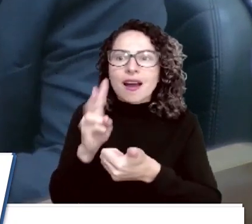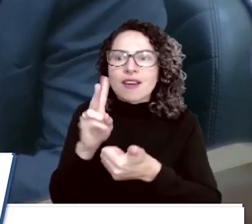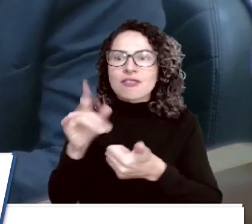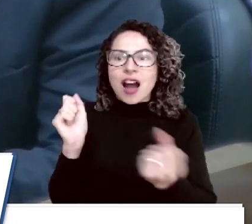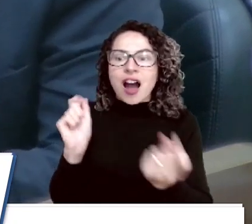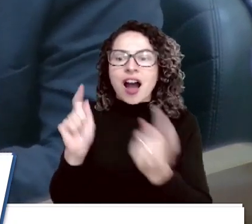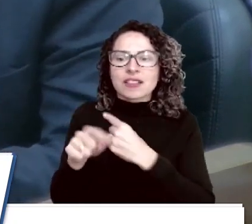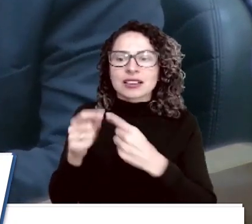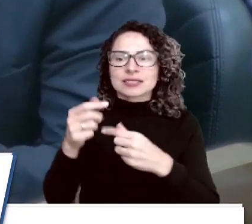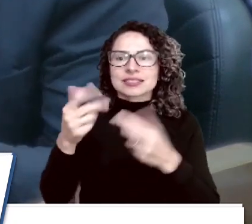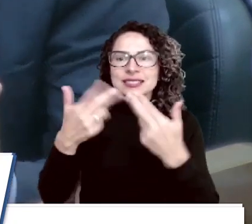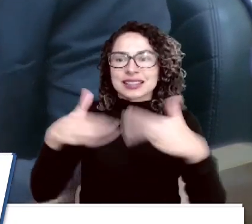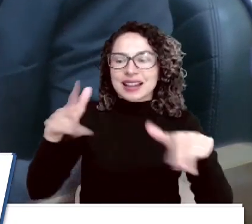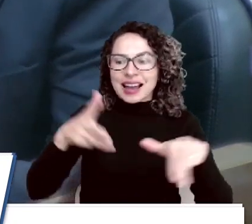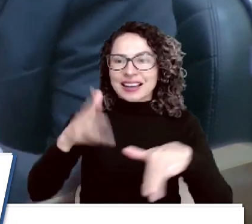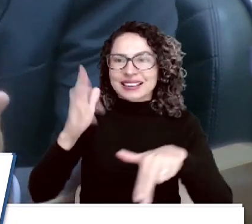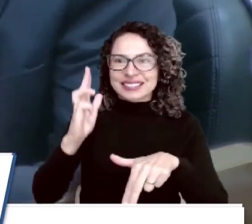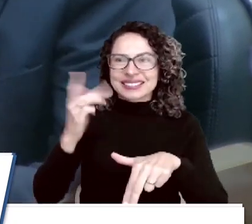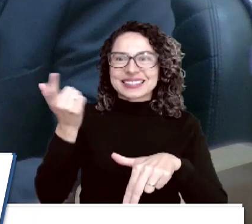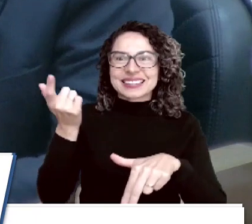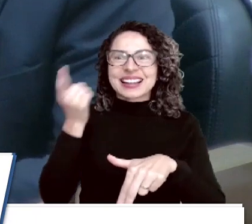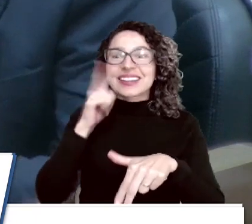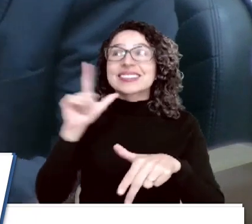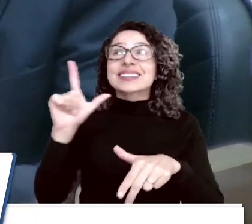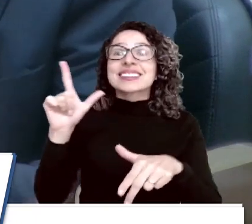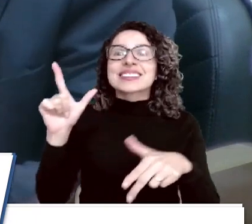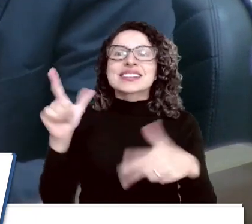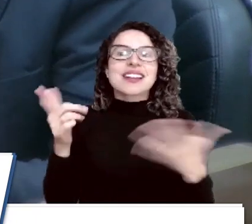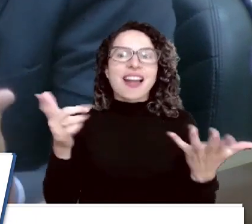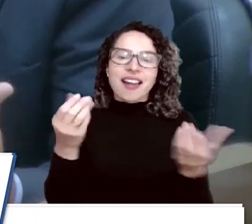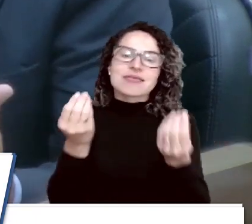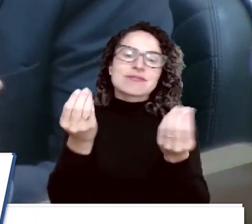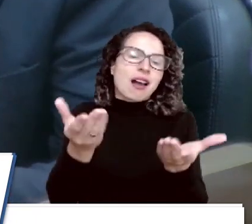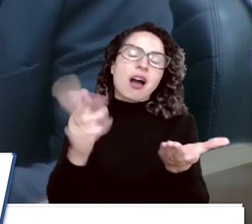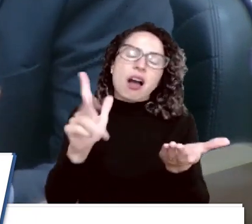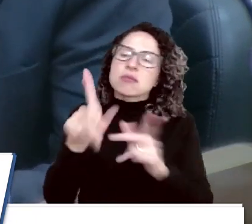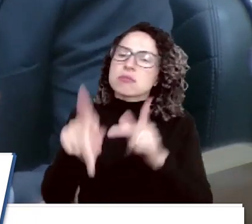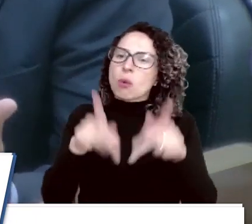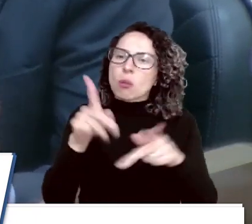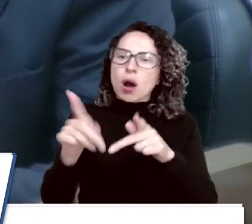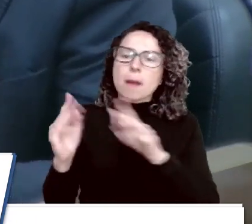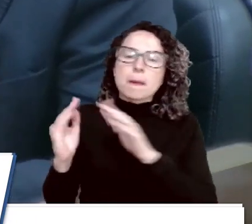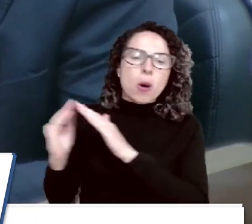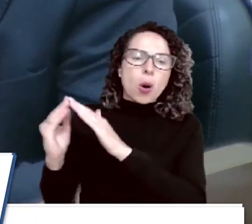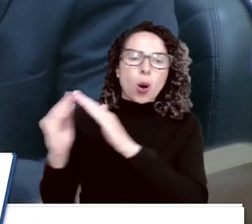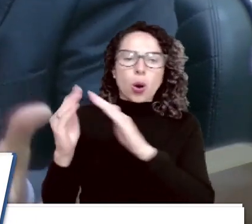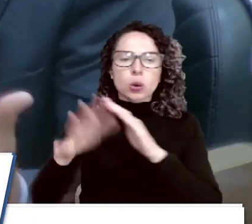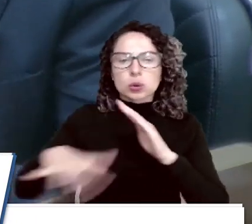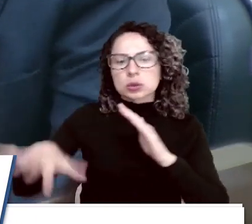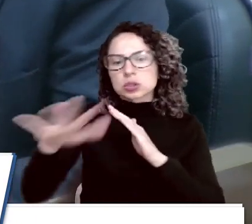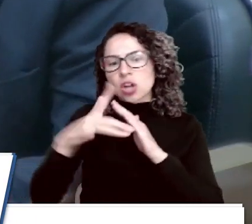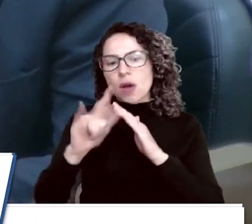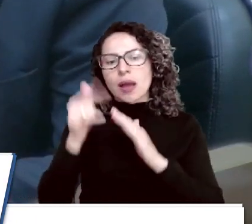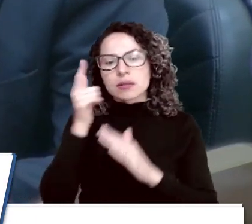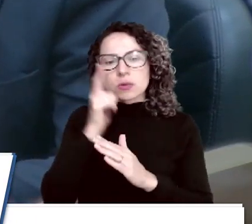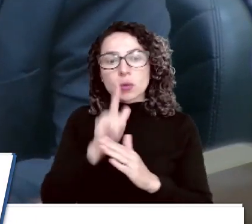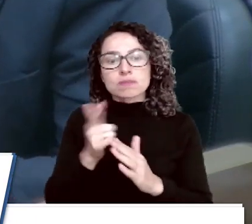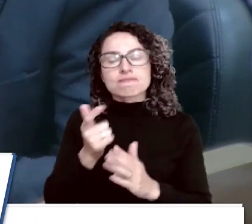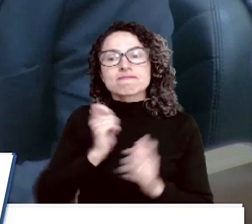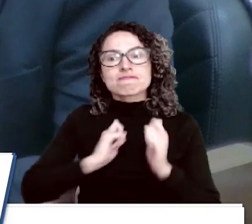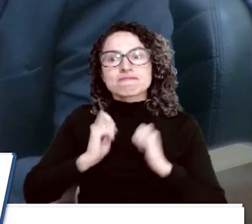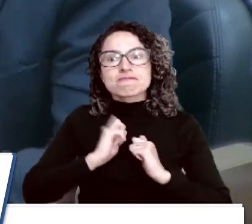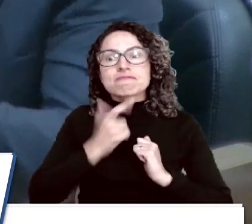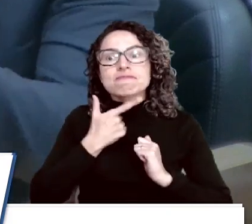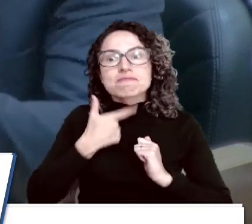será inaugurada e quem ganha com tudo isso? O povo, os moradores da região que almejava, né,